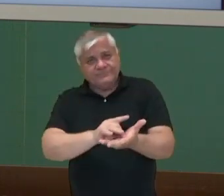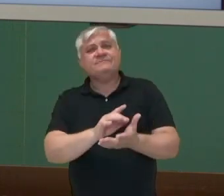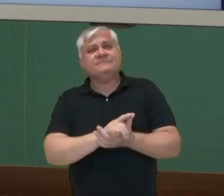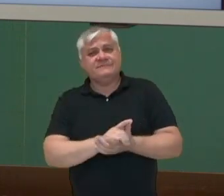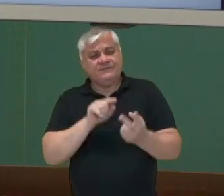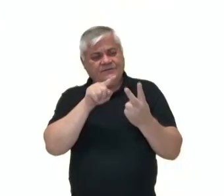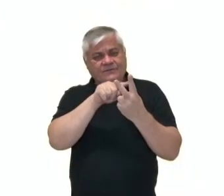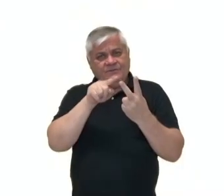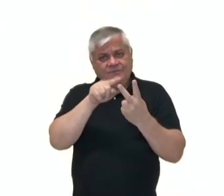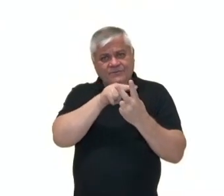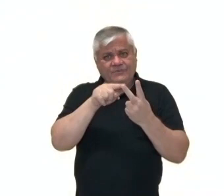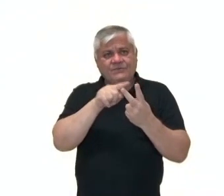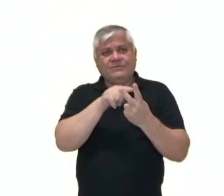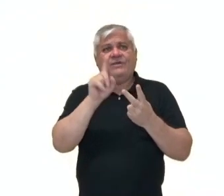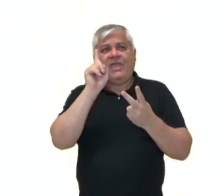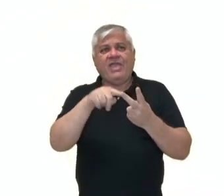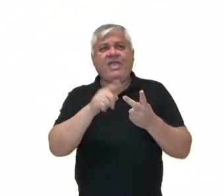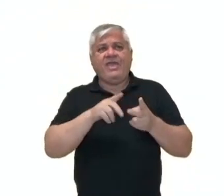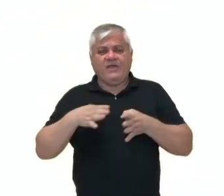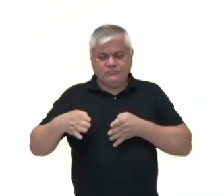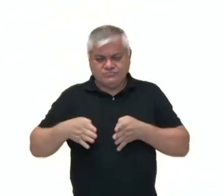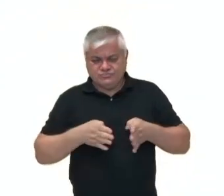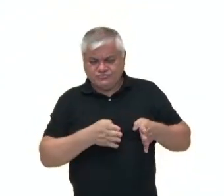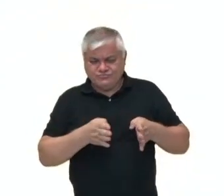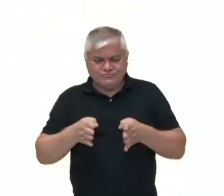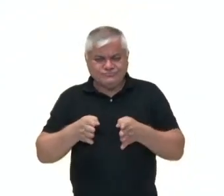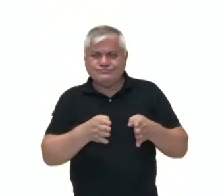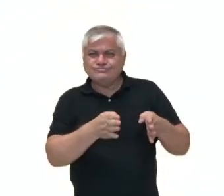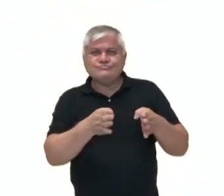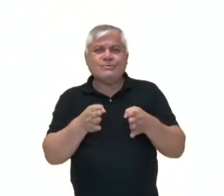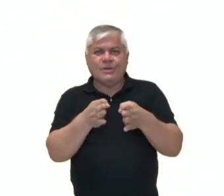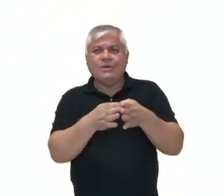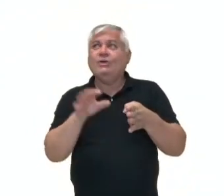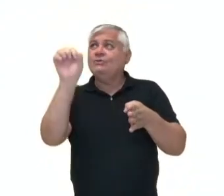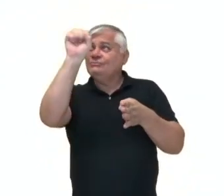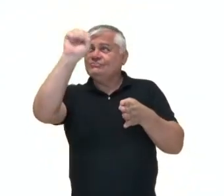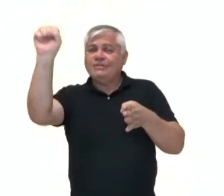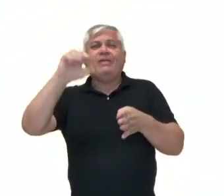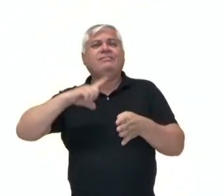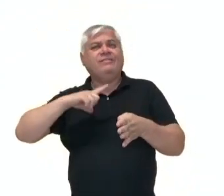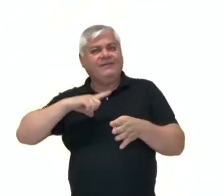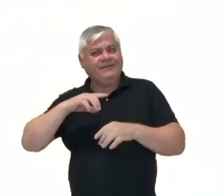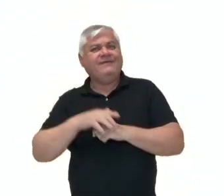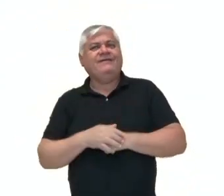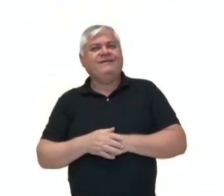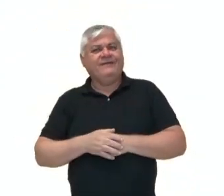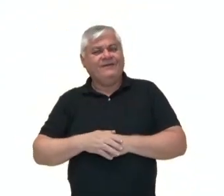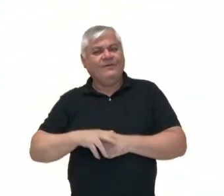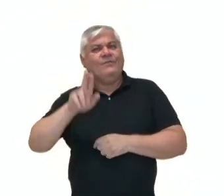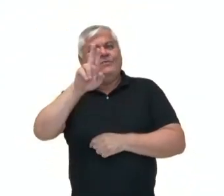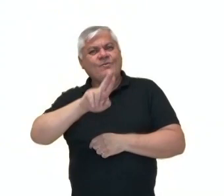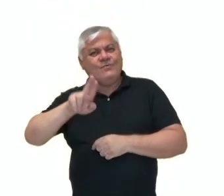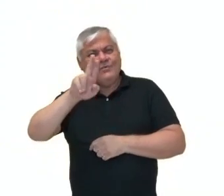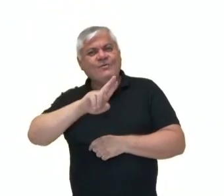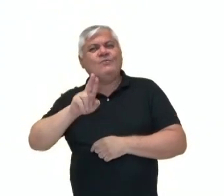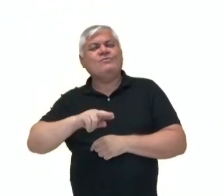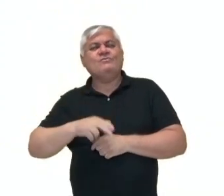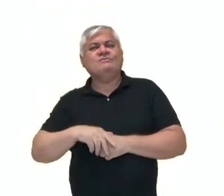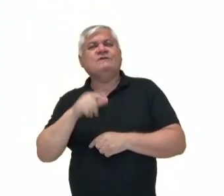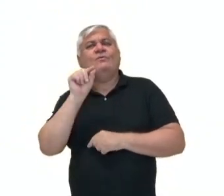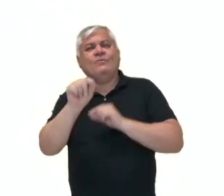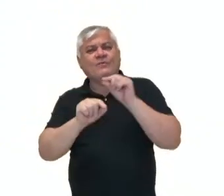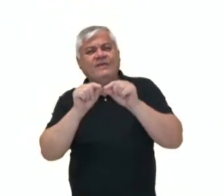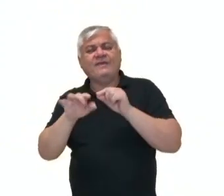É uma hidrovia presente ali na região sudeste e que é muito utilizada para o deslocamento